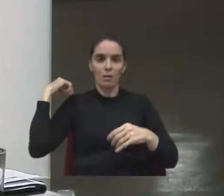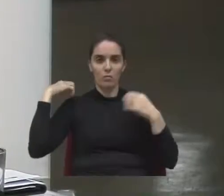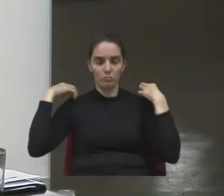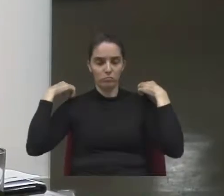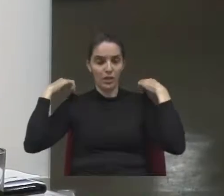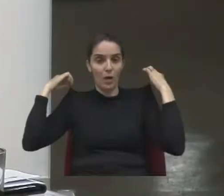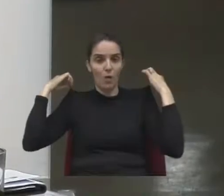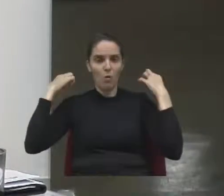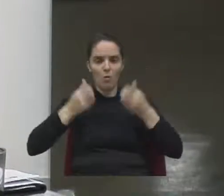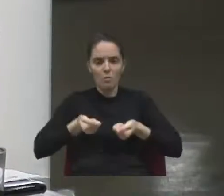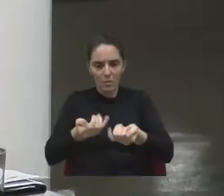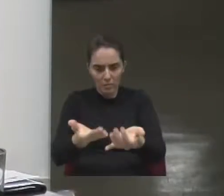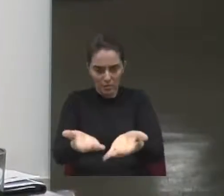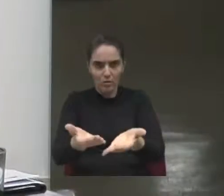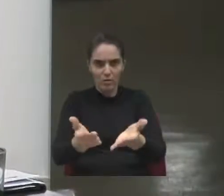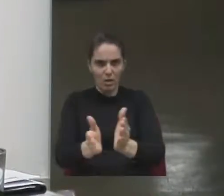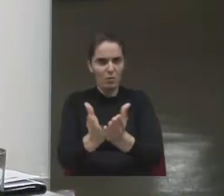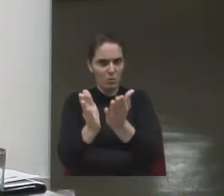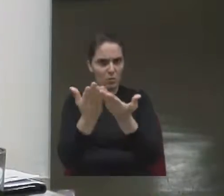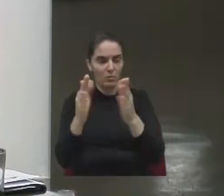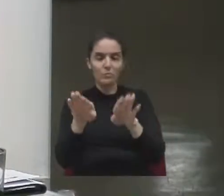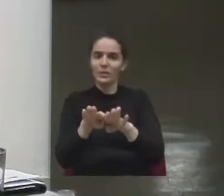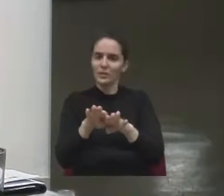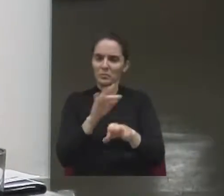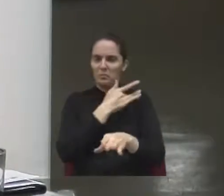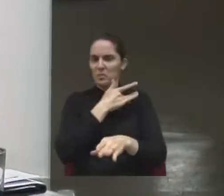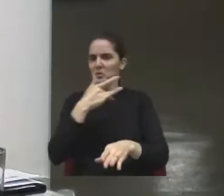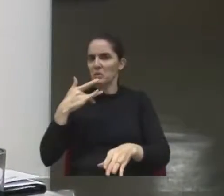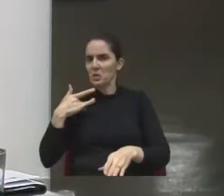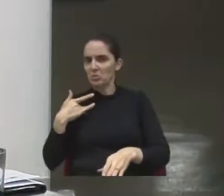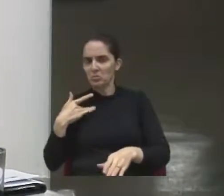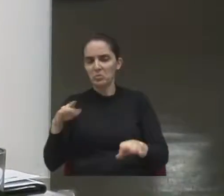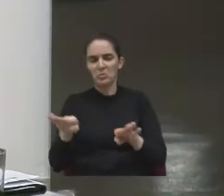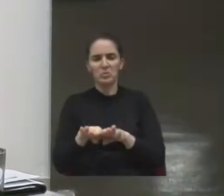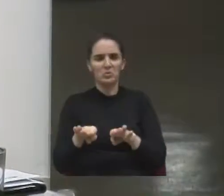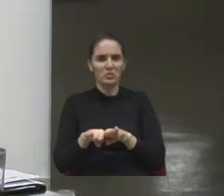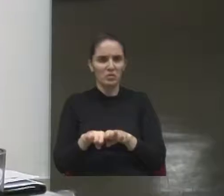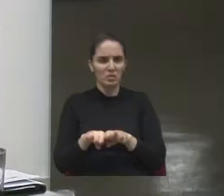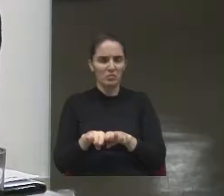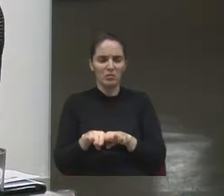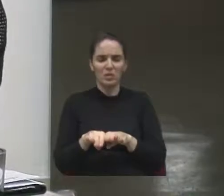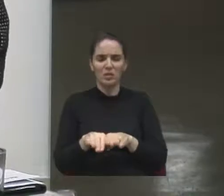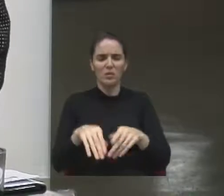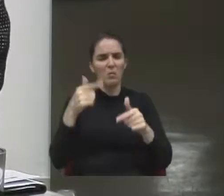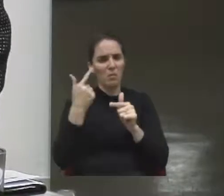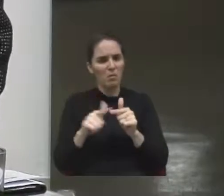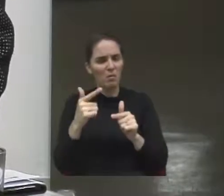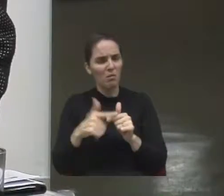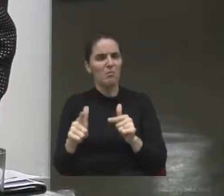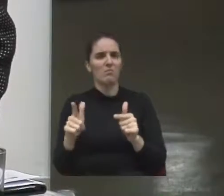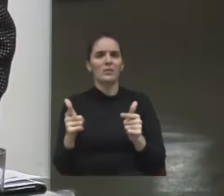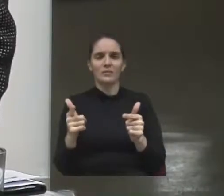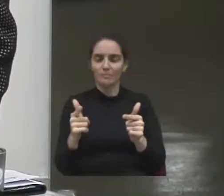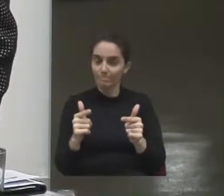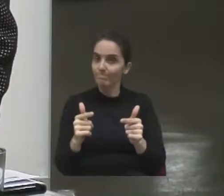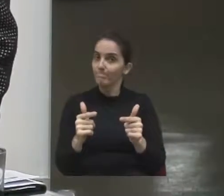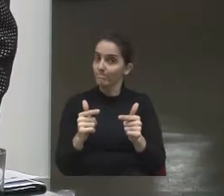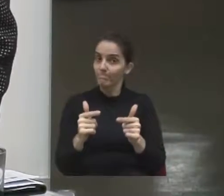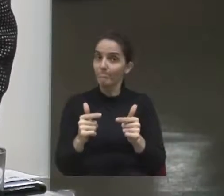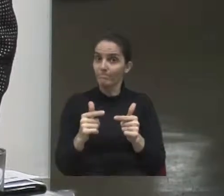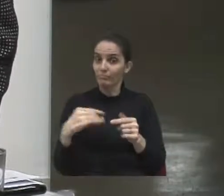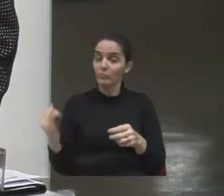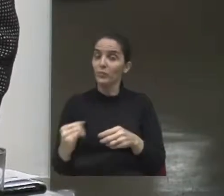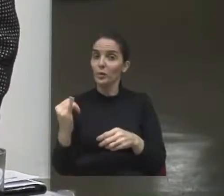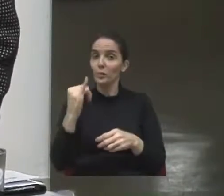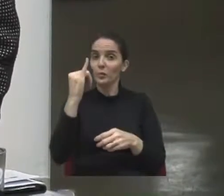também na parte de saúde, na parte de calamidades, e a importância de tê-los aqui essa